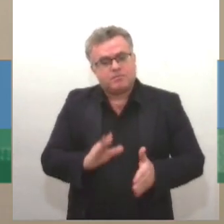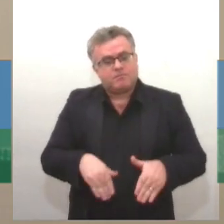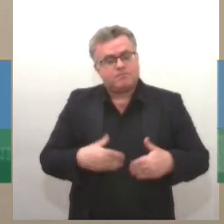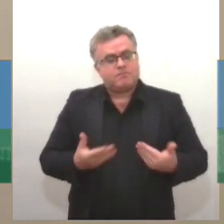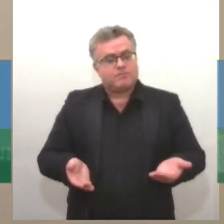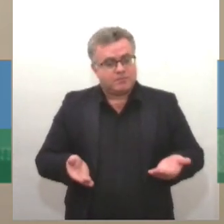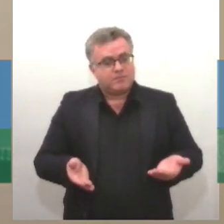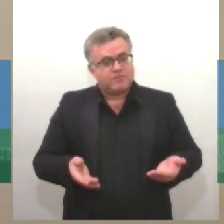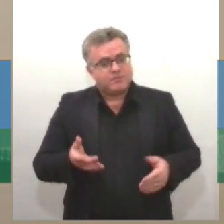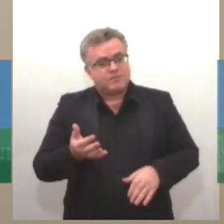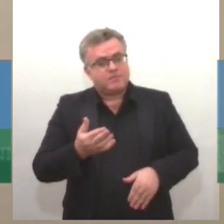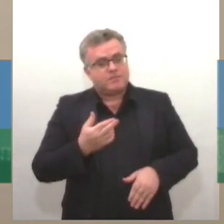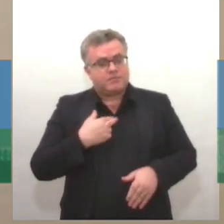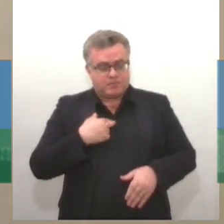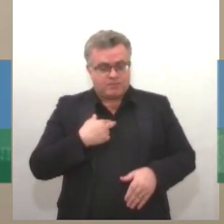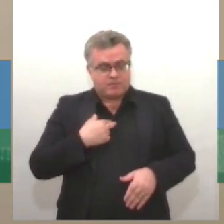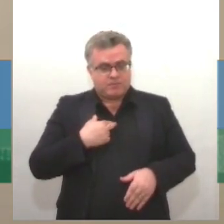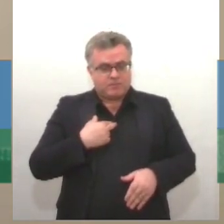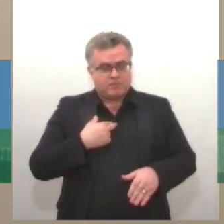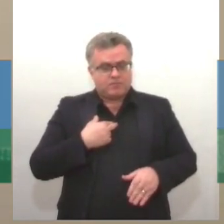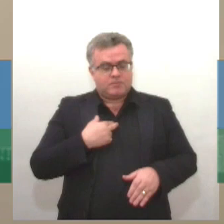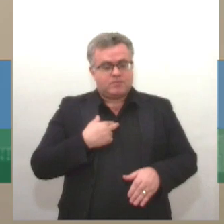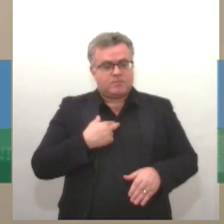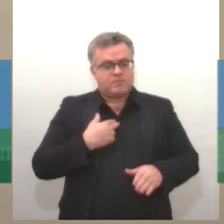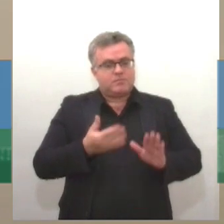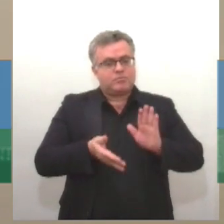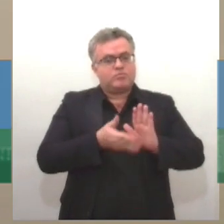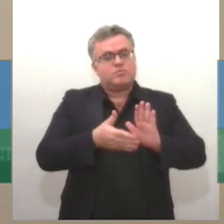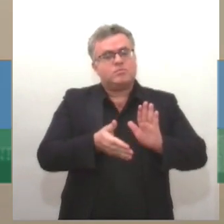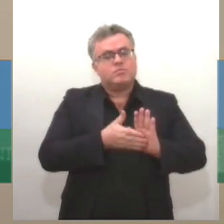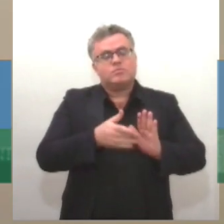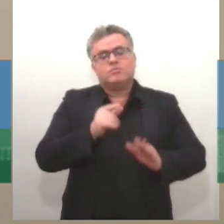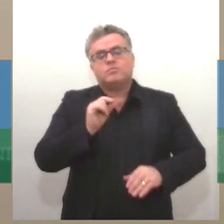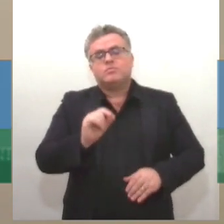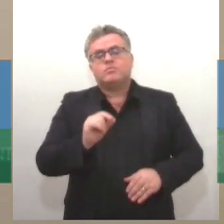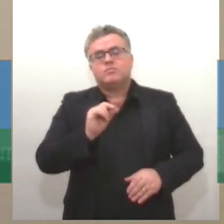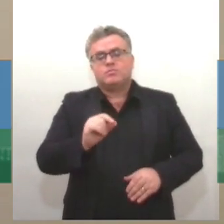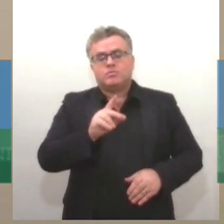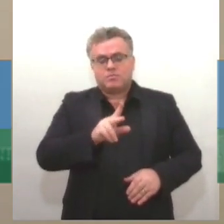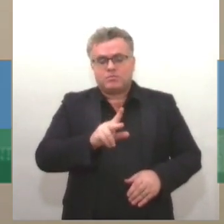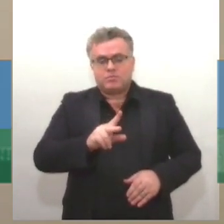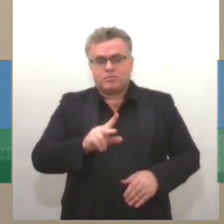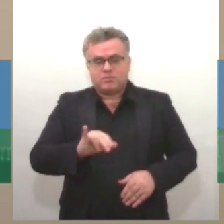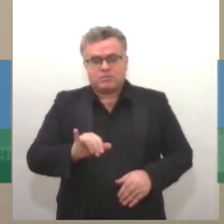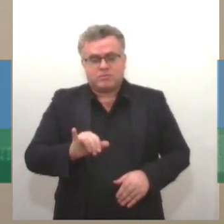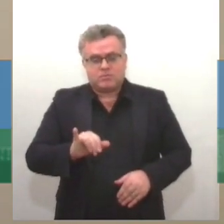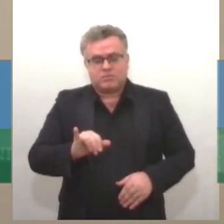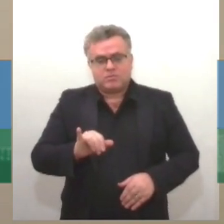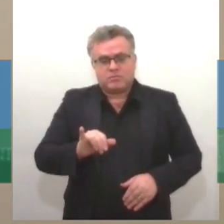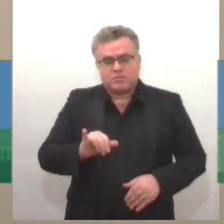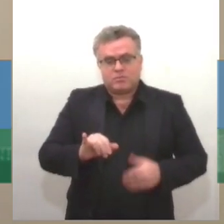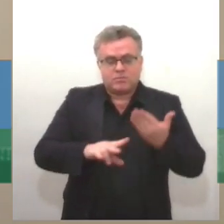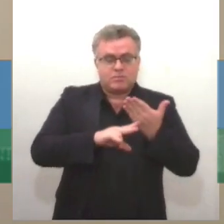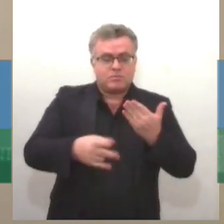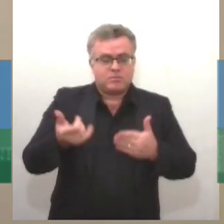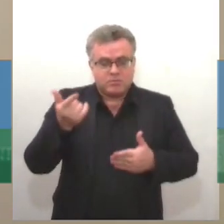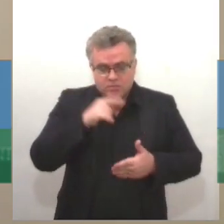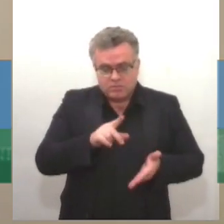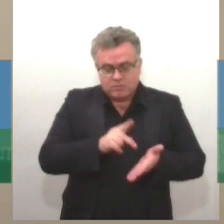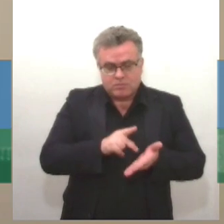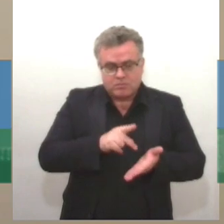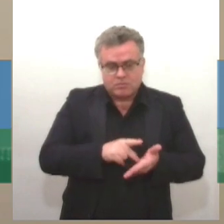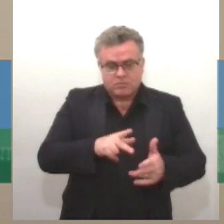as intenções que vão determinar esse resultado que você me pergunta, Aline. Uhum. E aí,